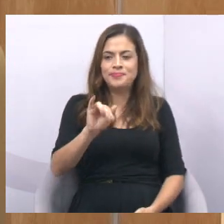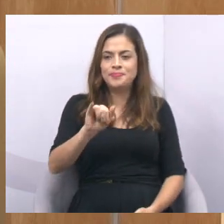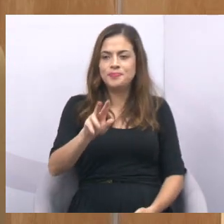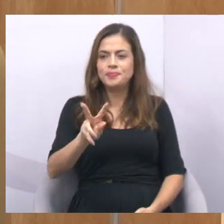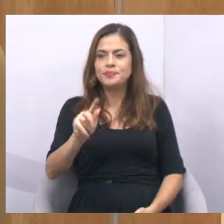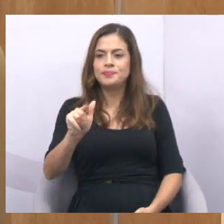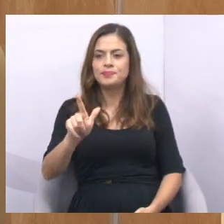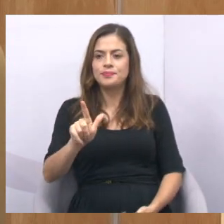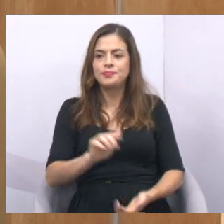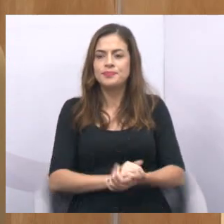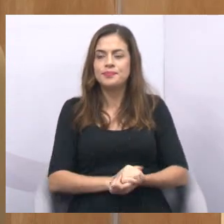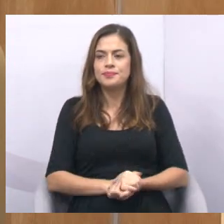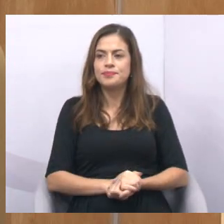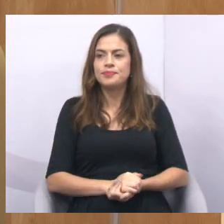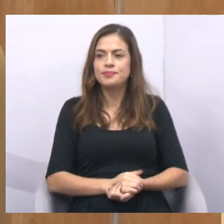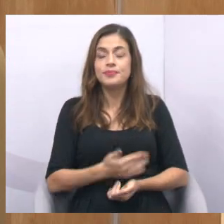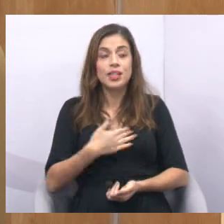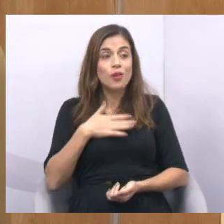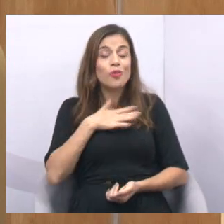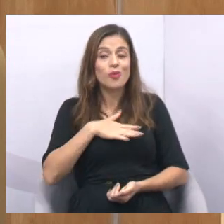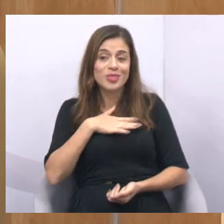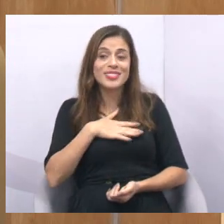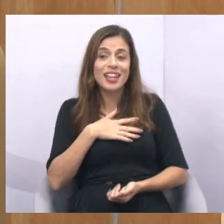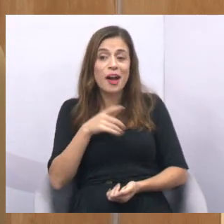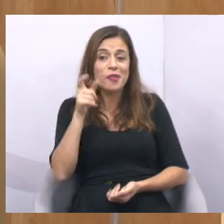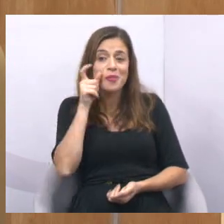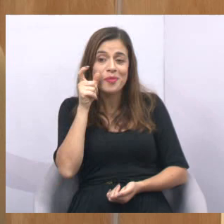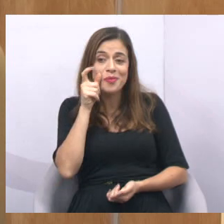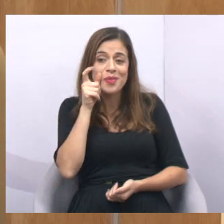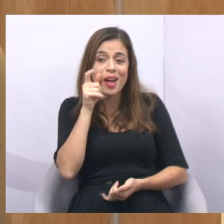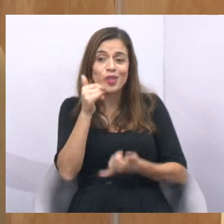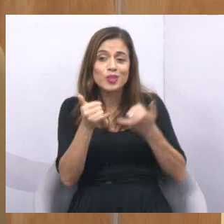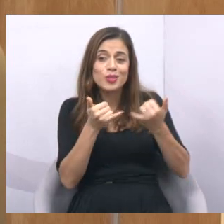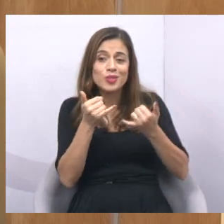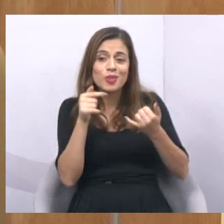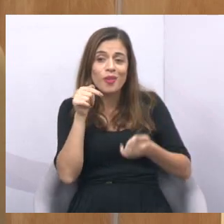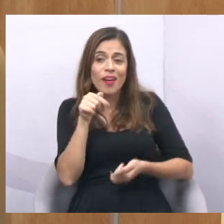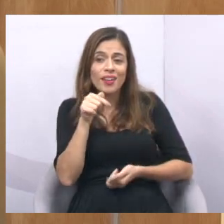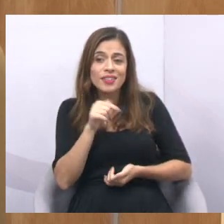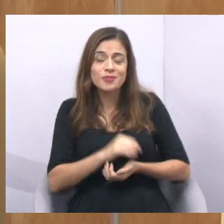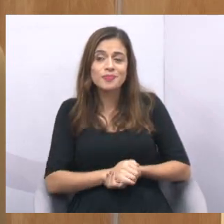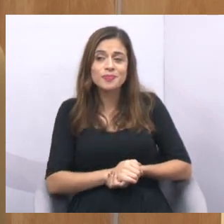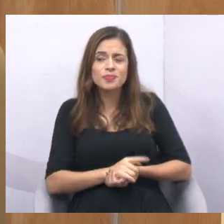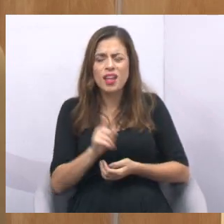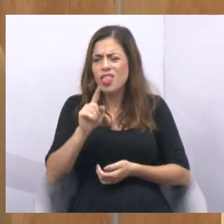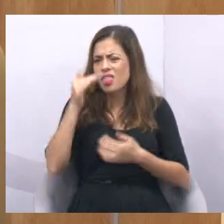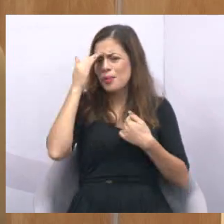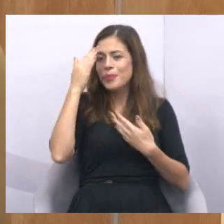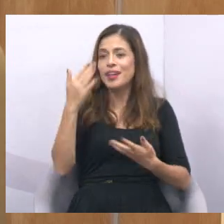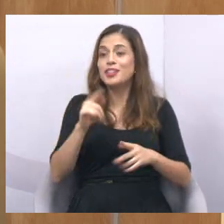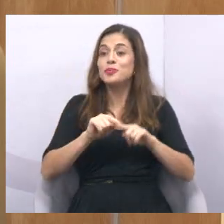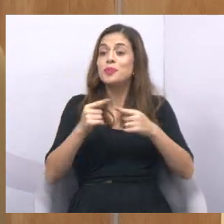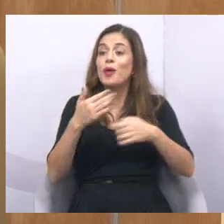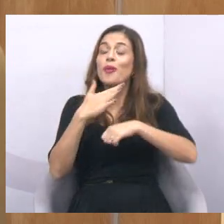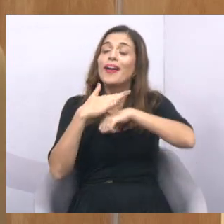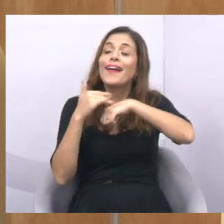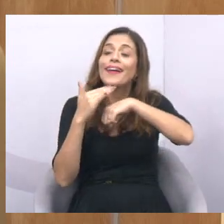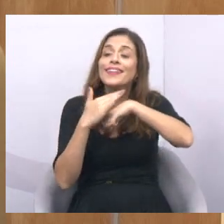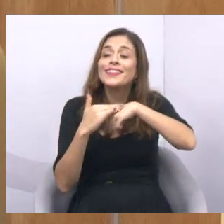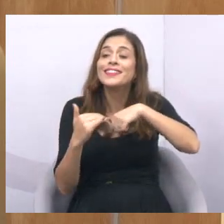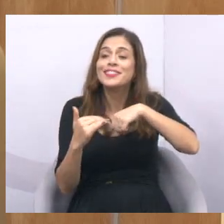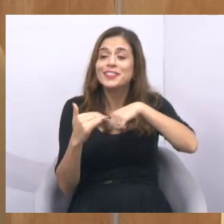eu gostava desse jogo aqui. Não pela homenagem que me fizeram, mas pelo carinho,